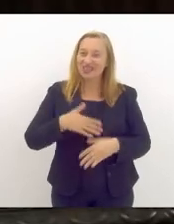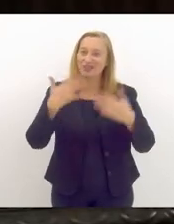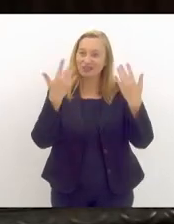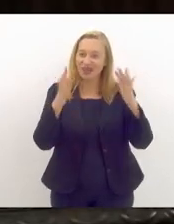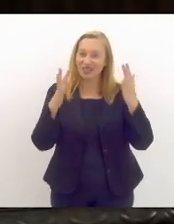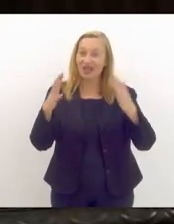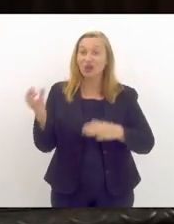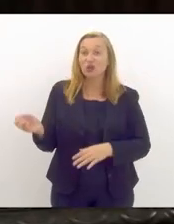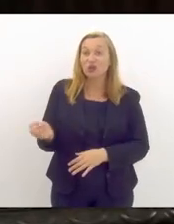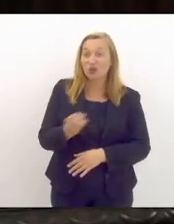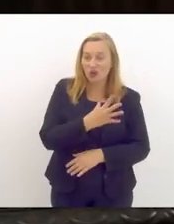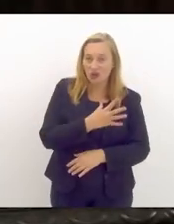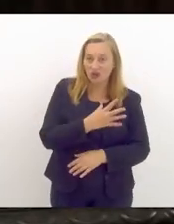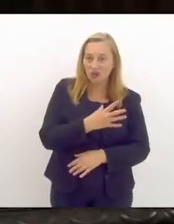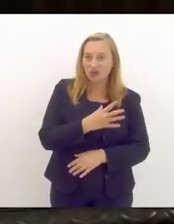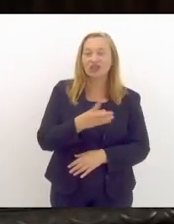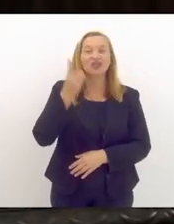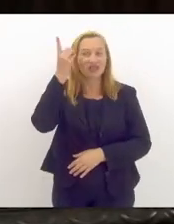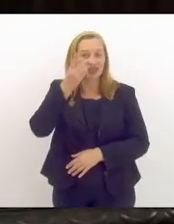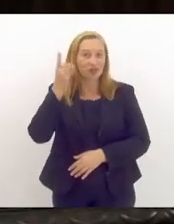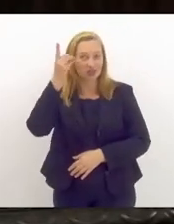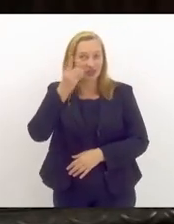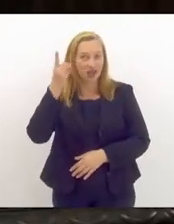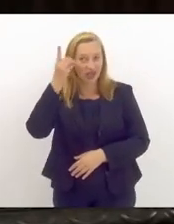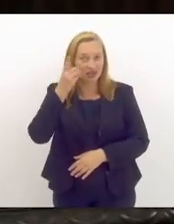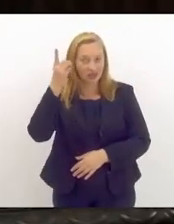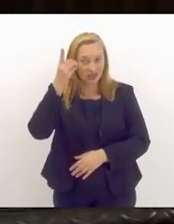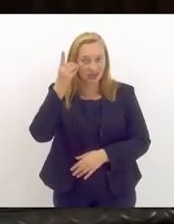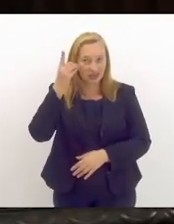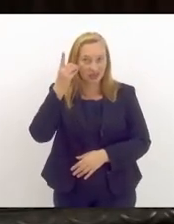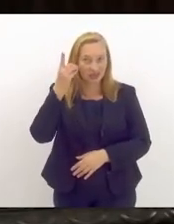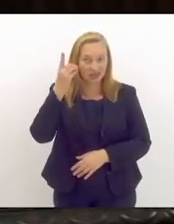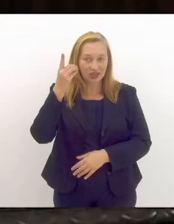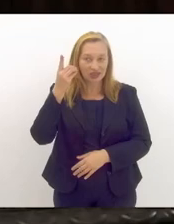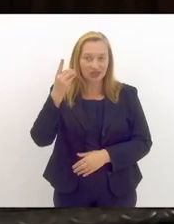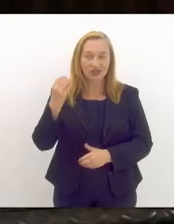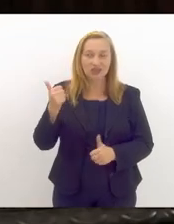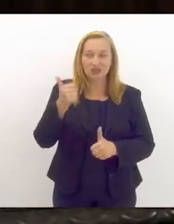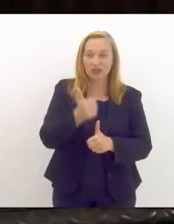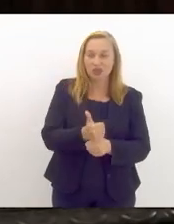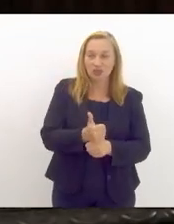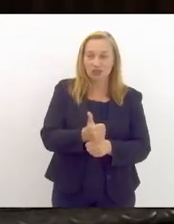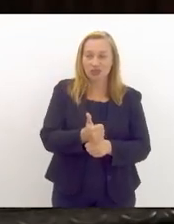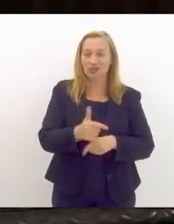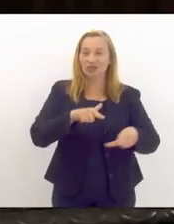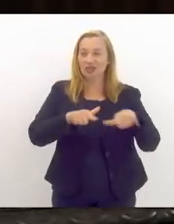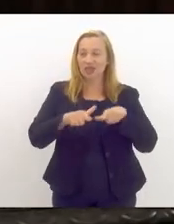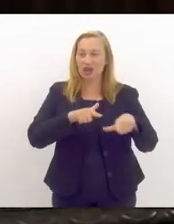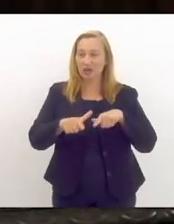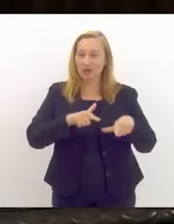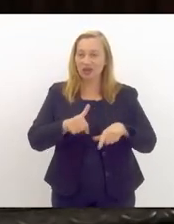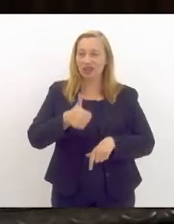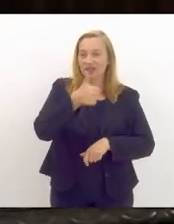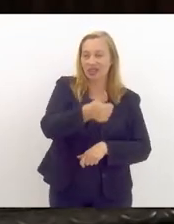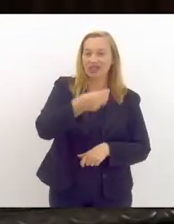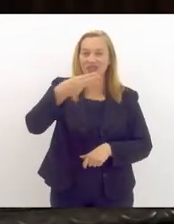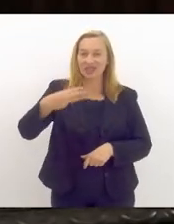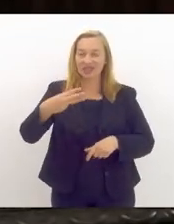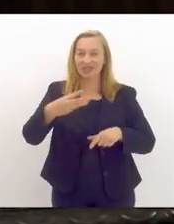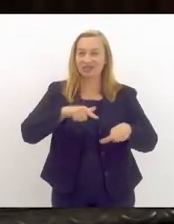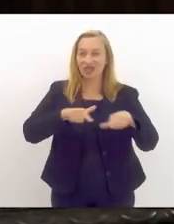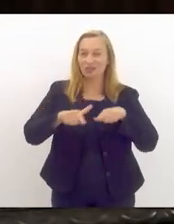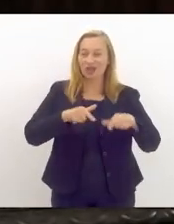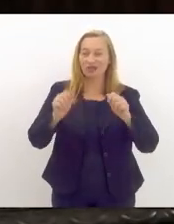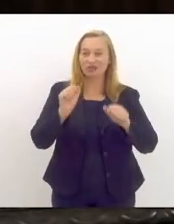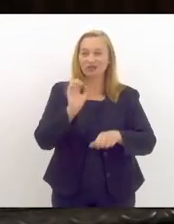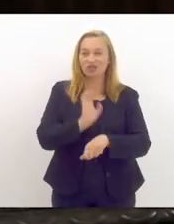novos deputados e deputadas que tomam posse nesta tarde para a 13ª legislatura da Assembleia Legislativa do Estado do Rio de